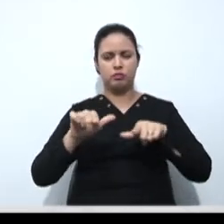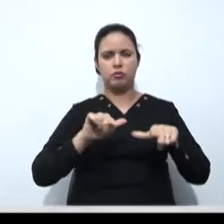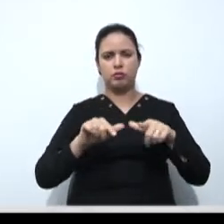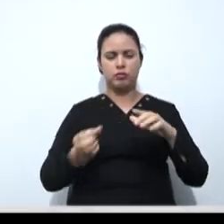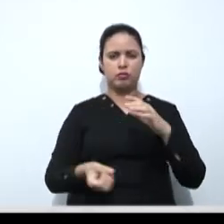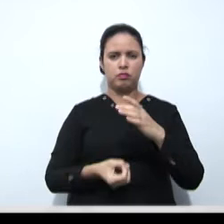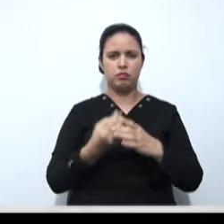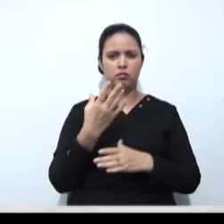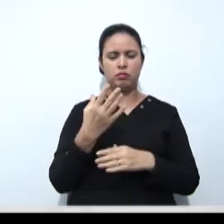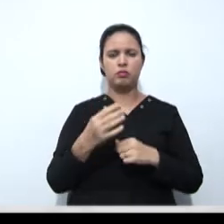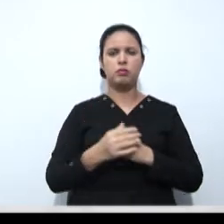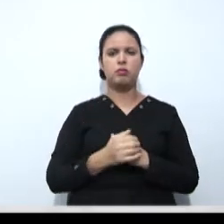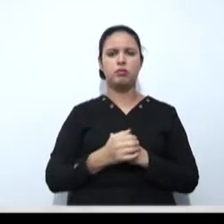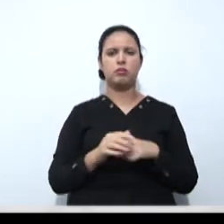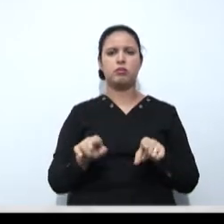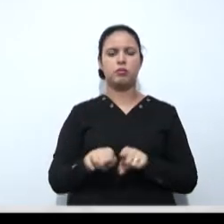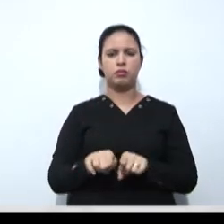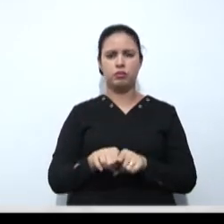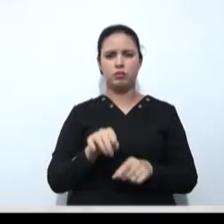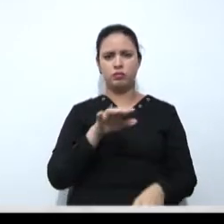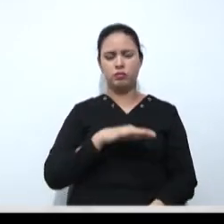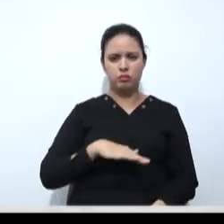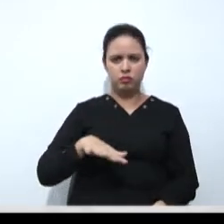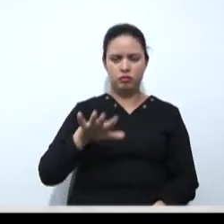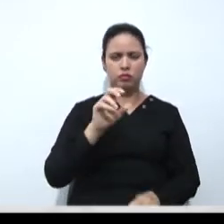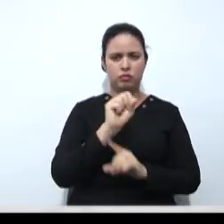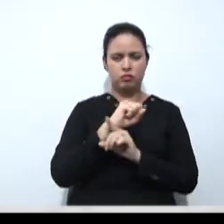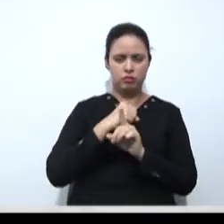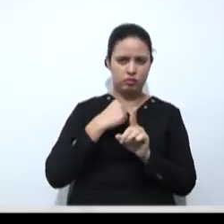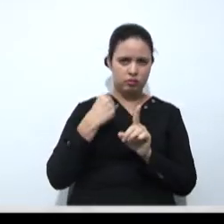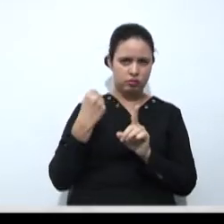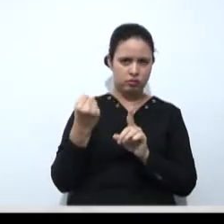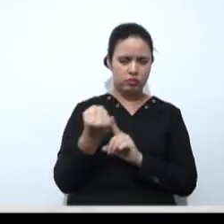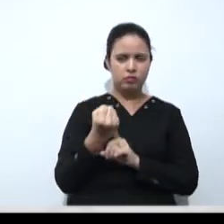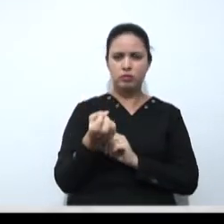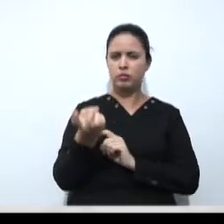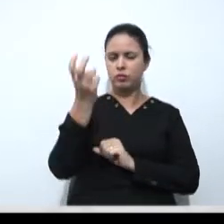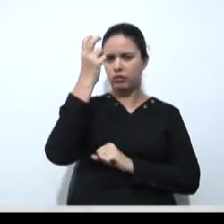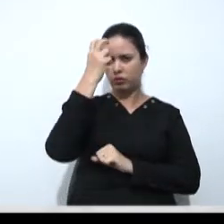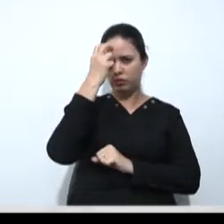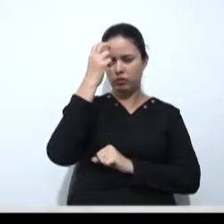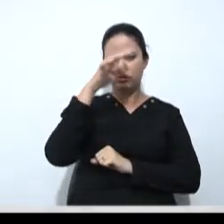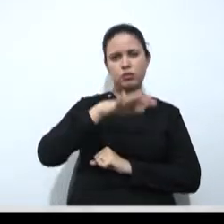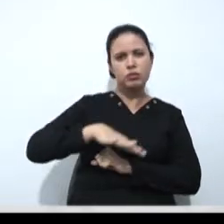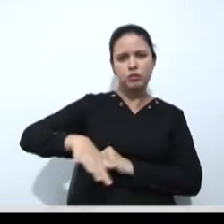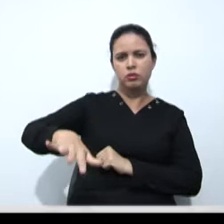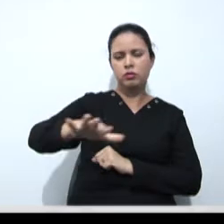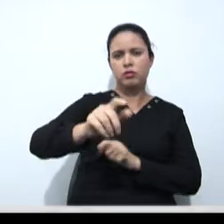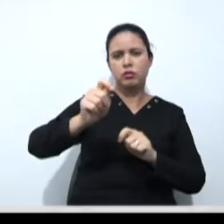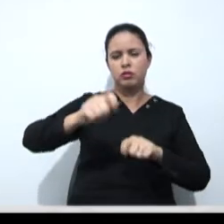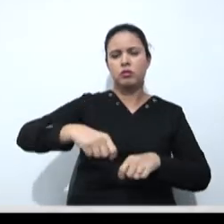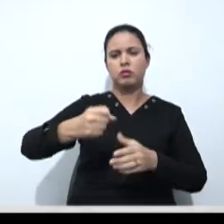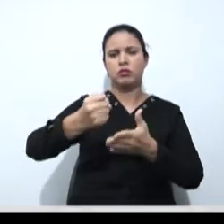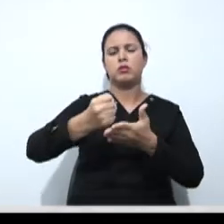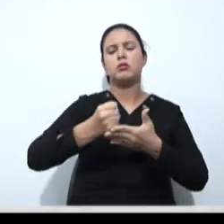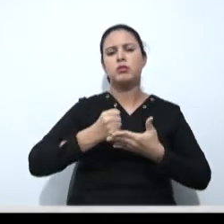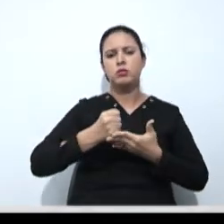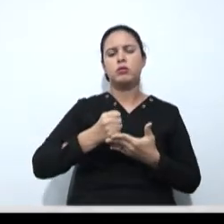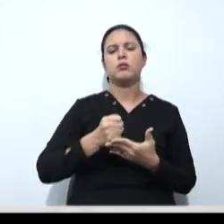melhor. E um ambiente sociocultural, que é todo ambiente que promove ou que advém de uma